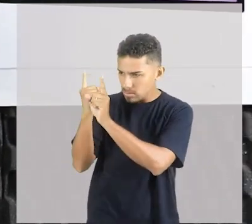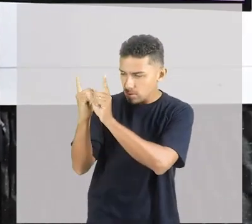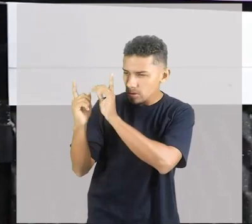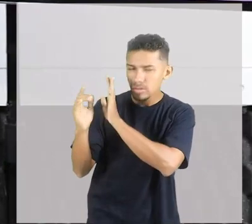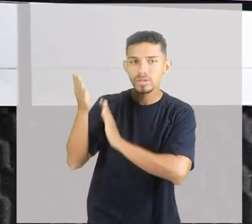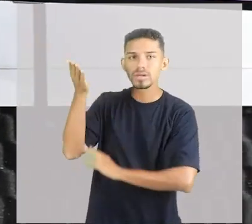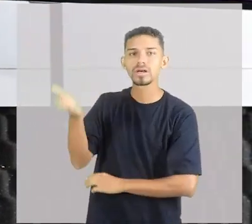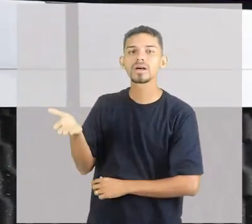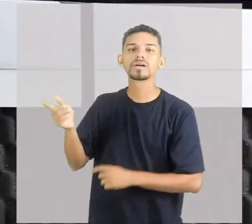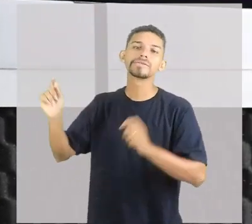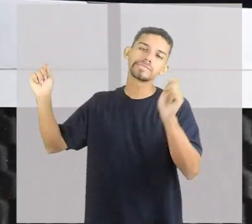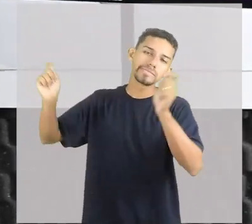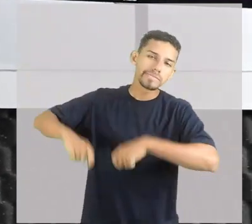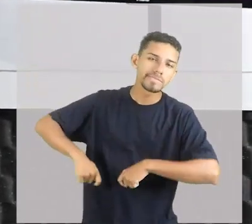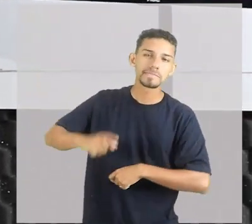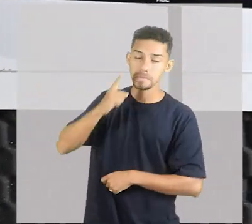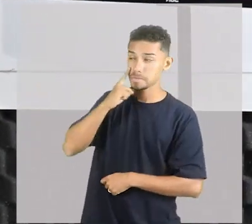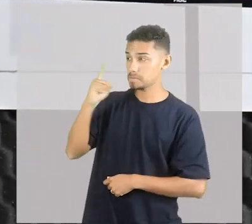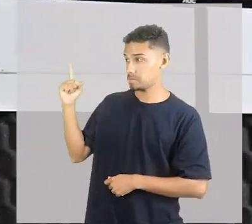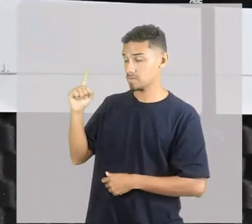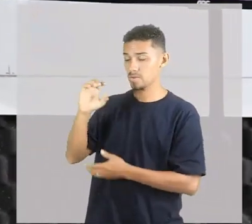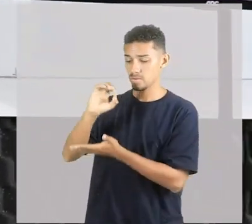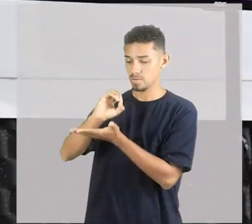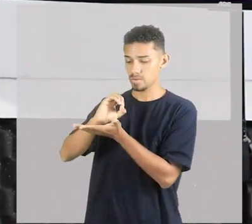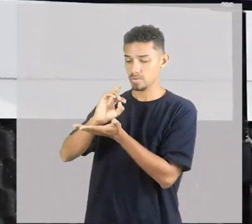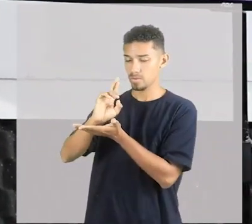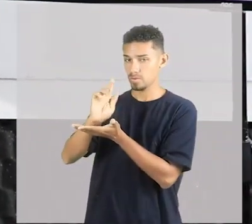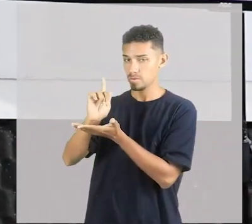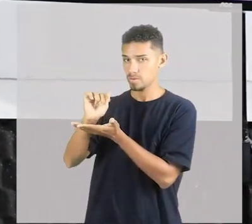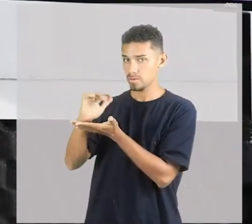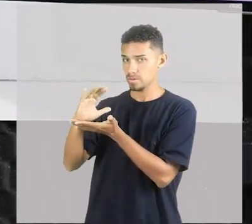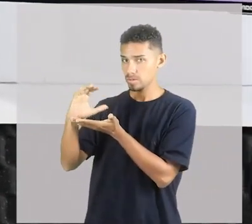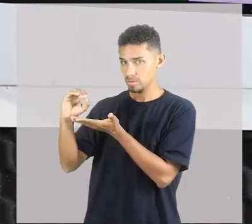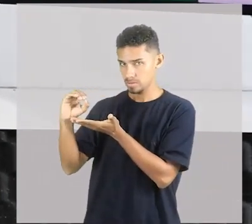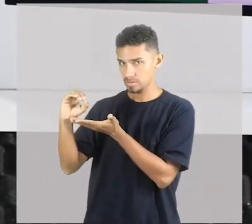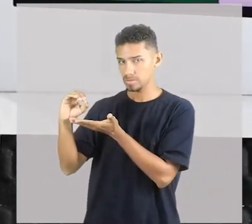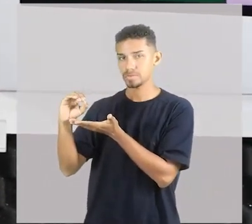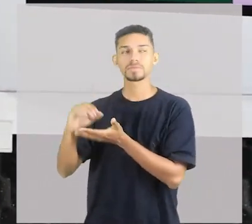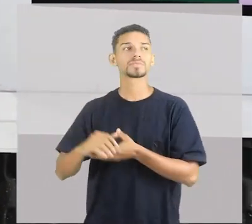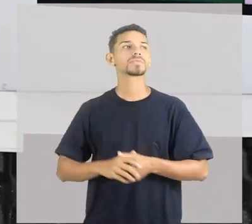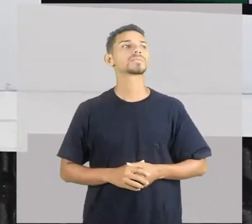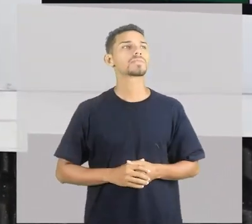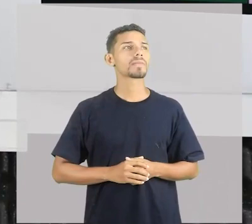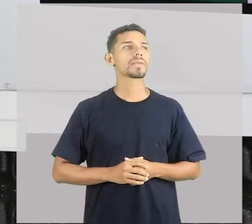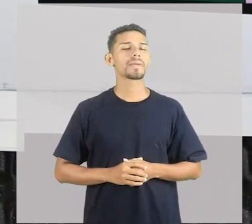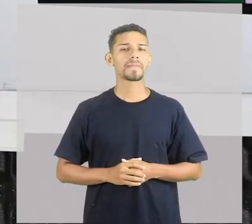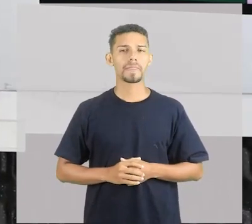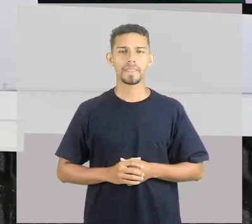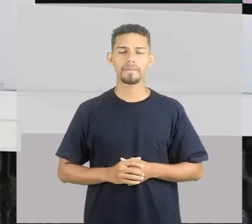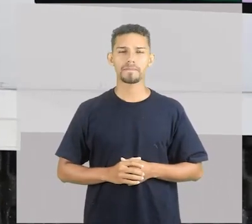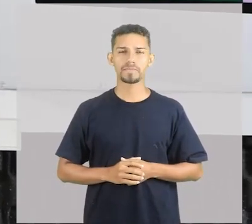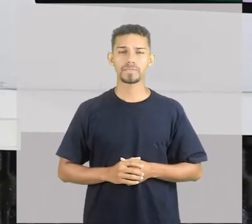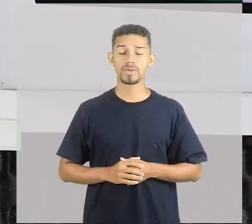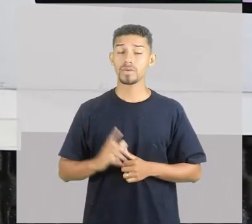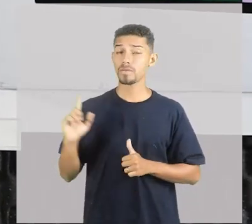olha só, vamos começar aqui, ó. Primeiro, vamos falar sobre os